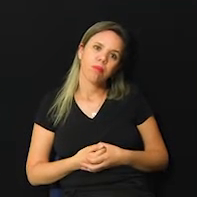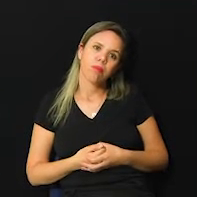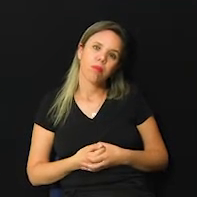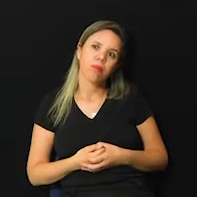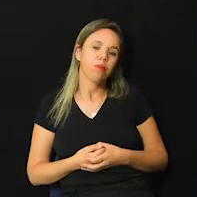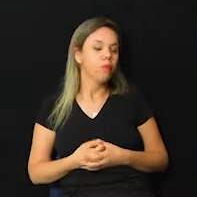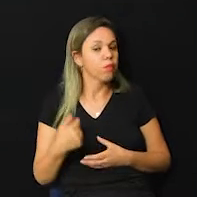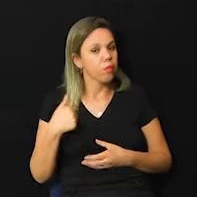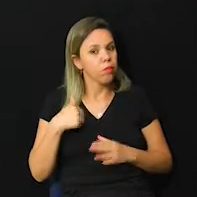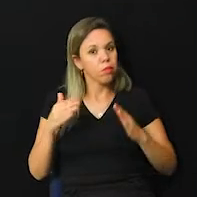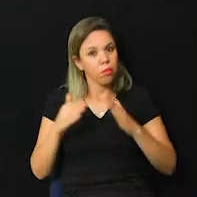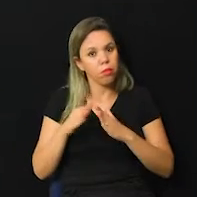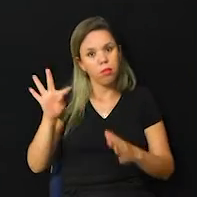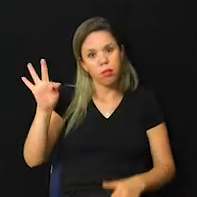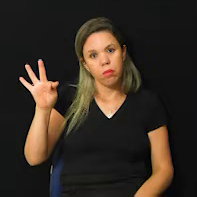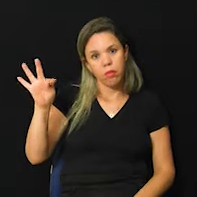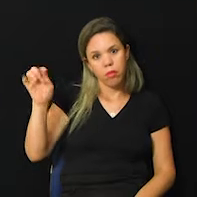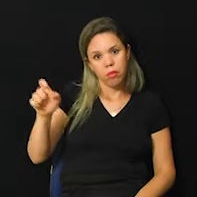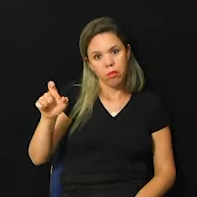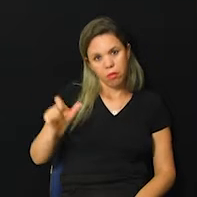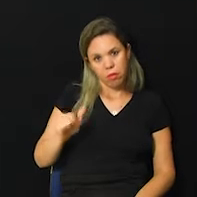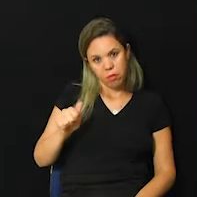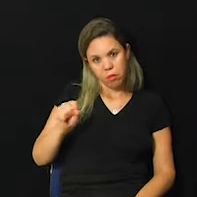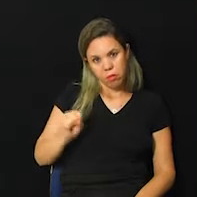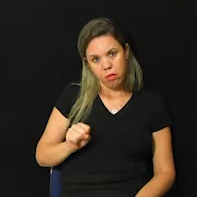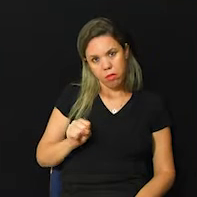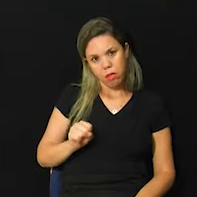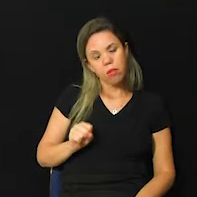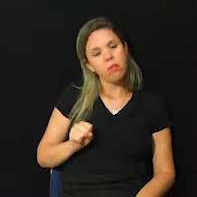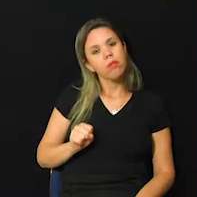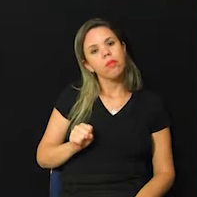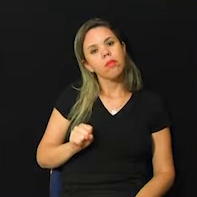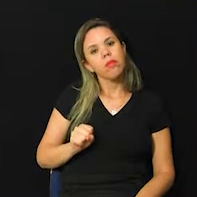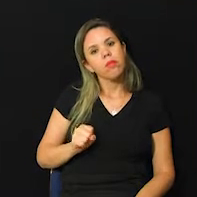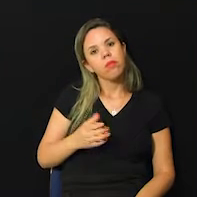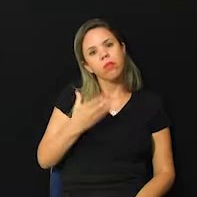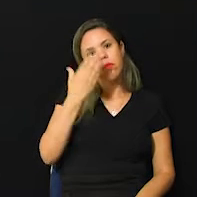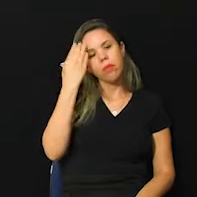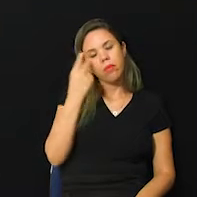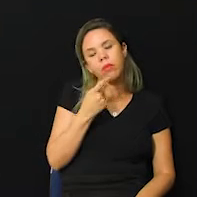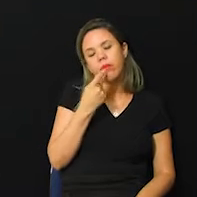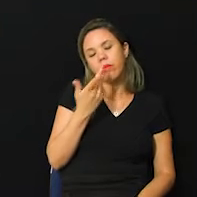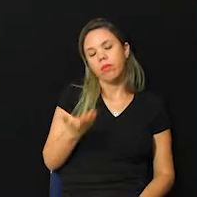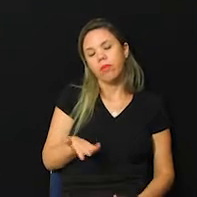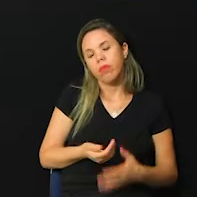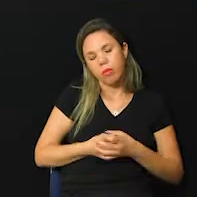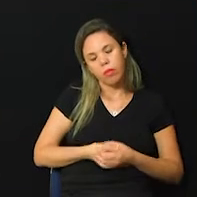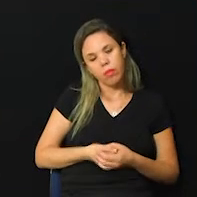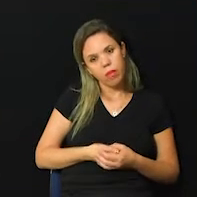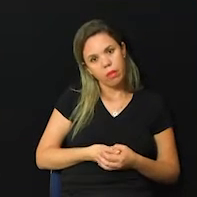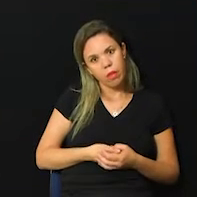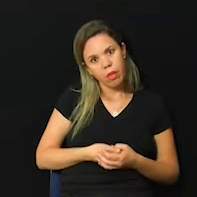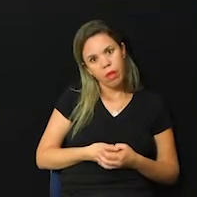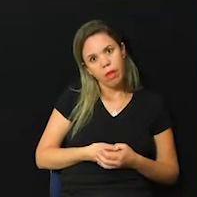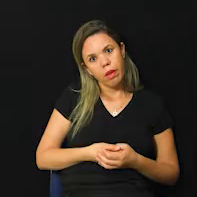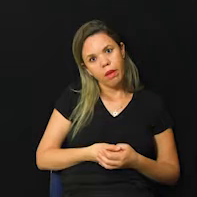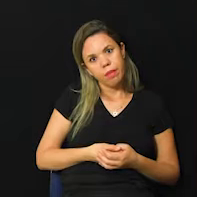a A propósito eu moro no Texas Oi eu moro em Austin esqueci de falar isso é